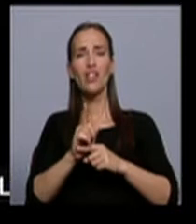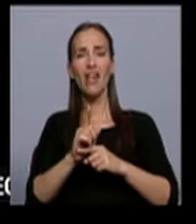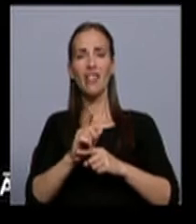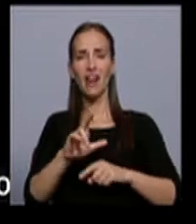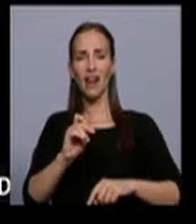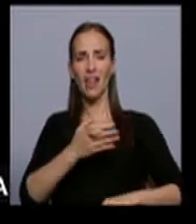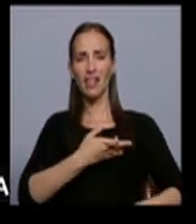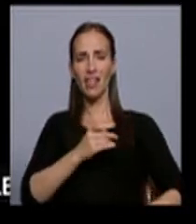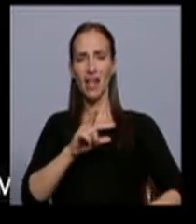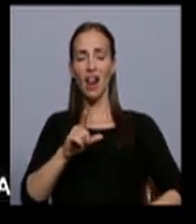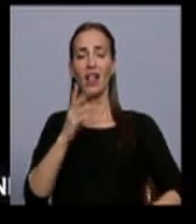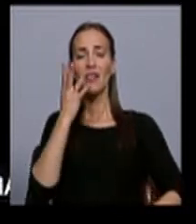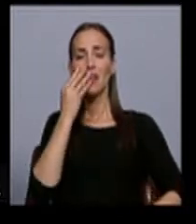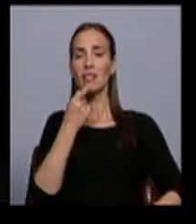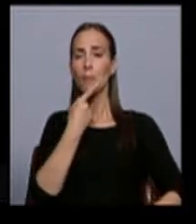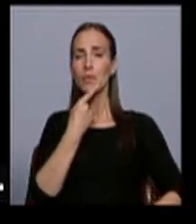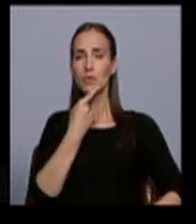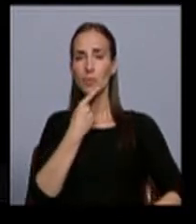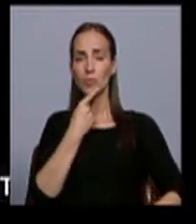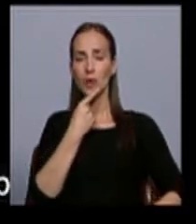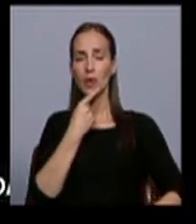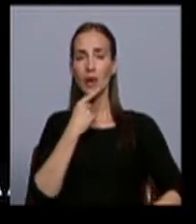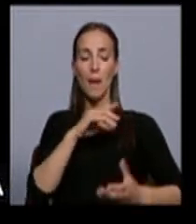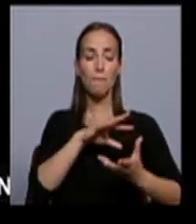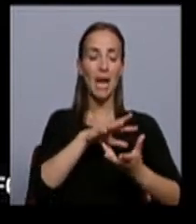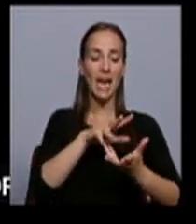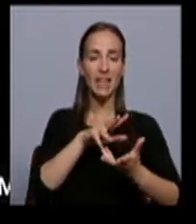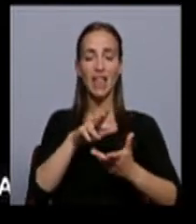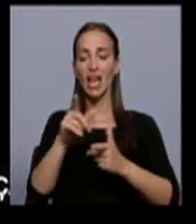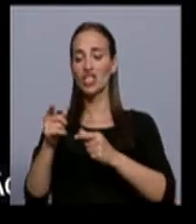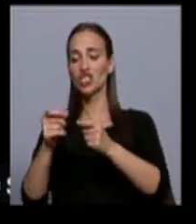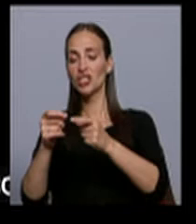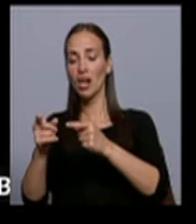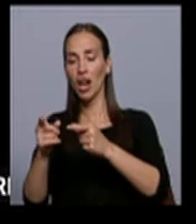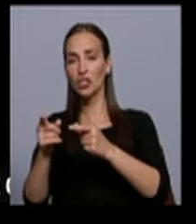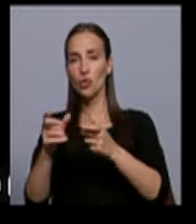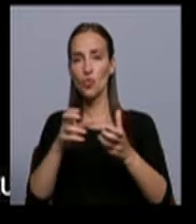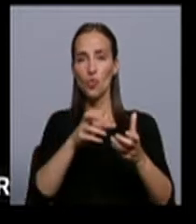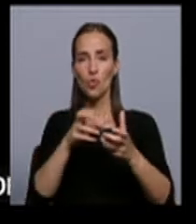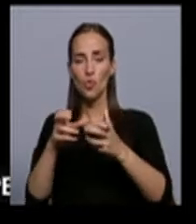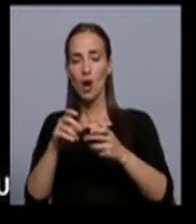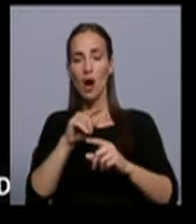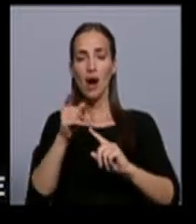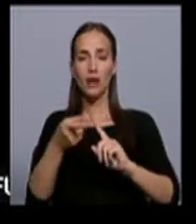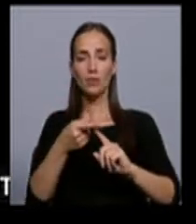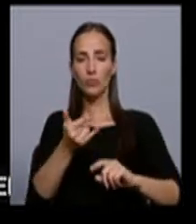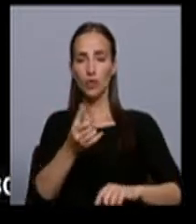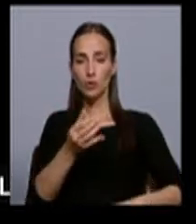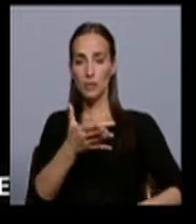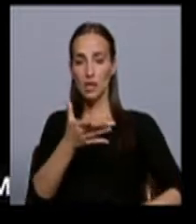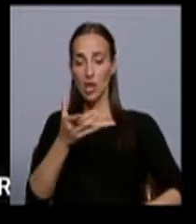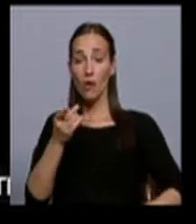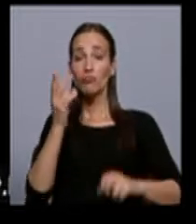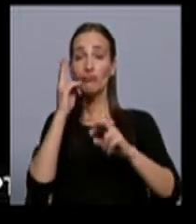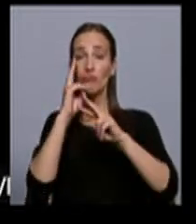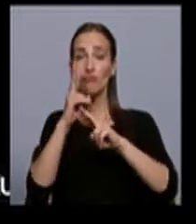espectrógrafo ARPS, que utilizou o chamado método das velocidades radiais, ou seja, tenta perceber a influência